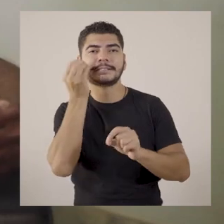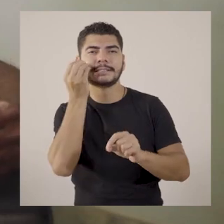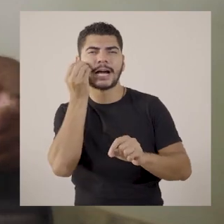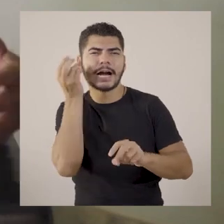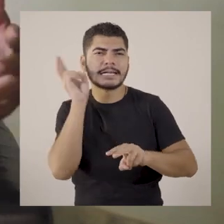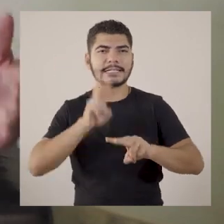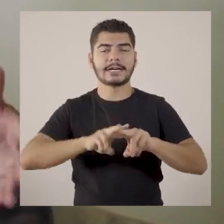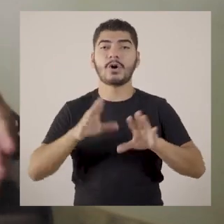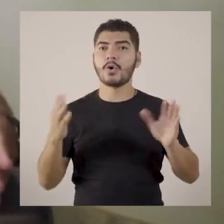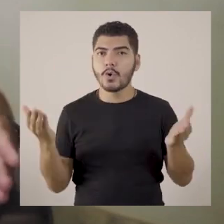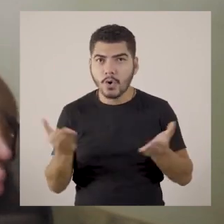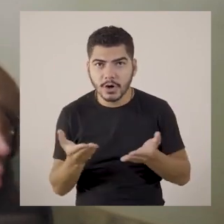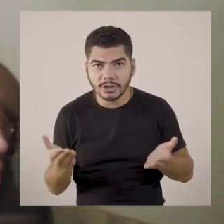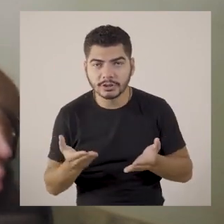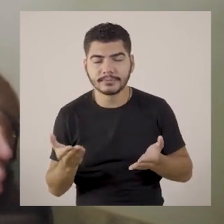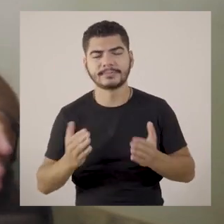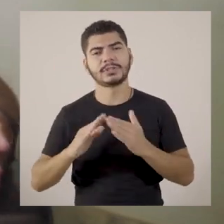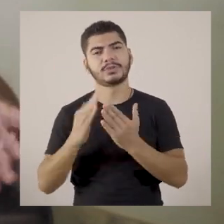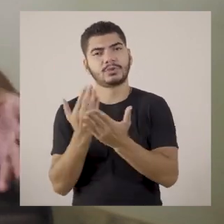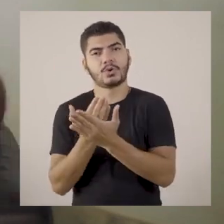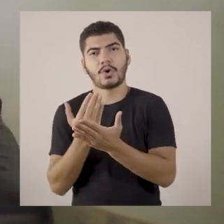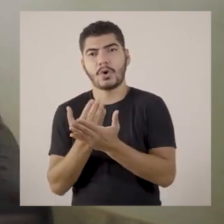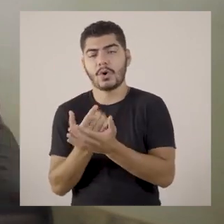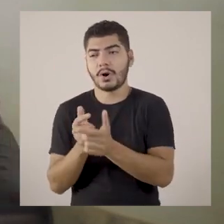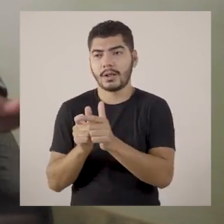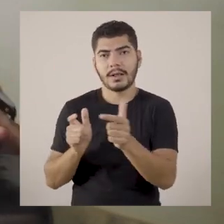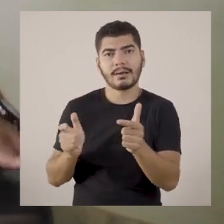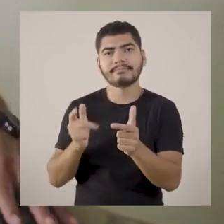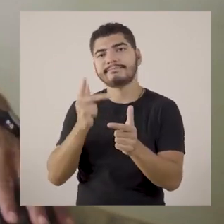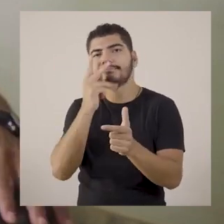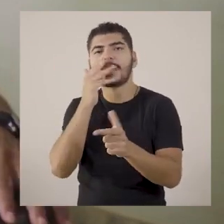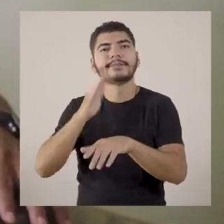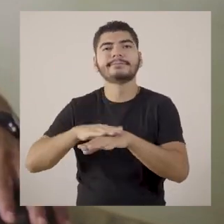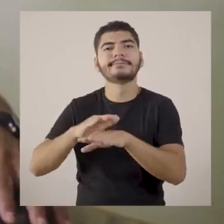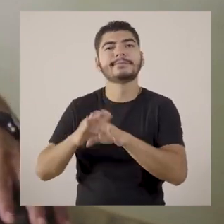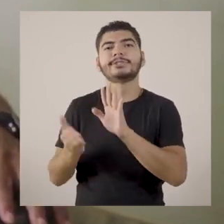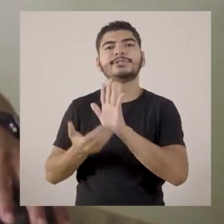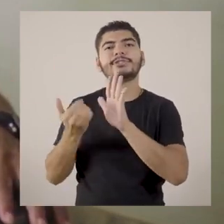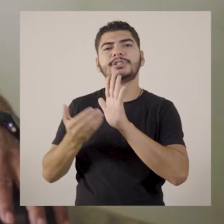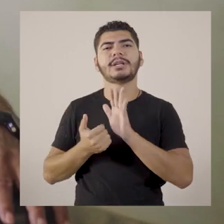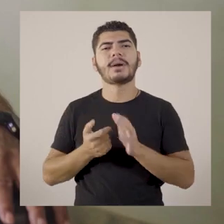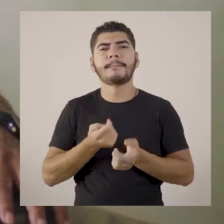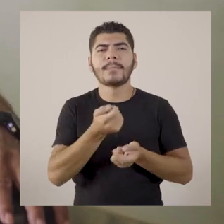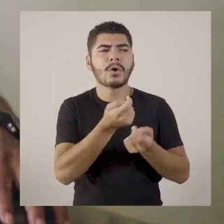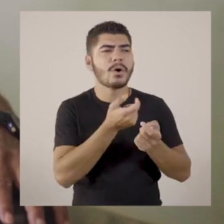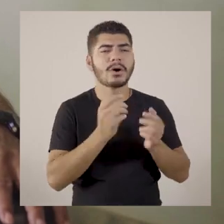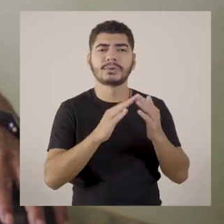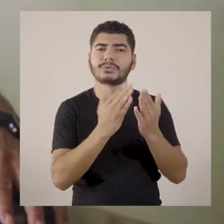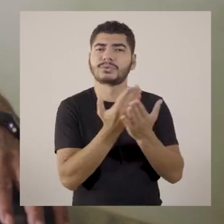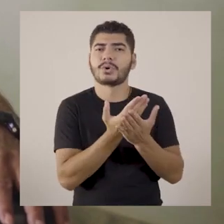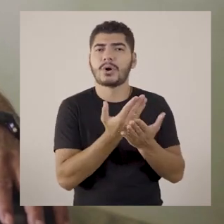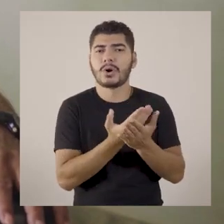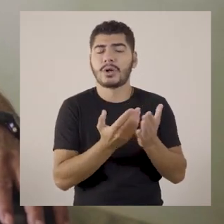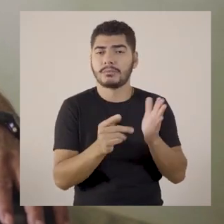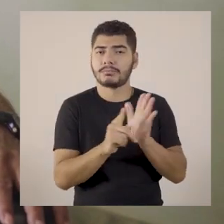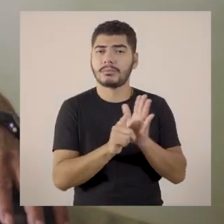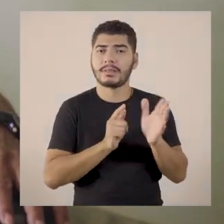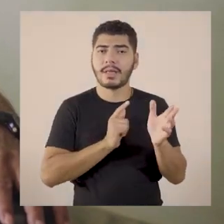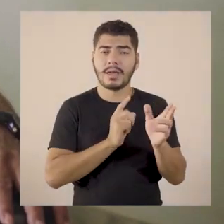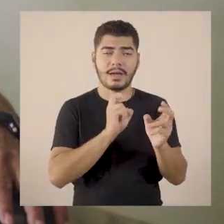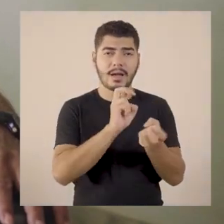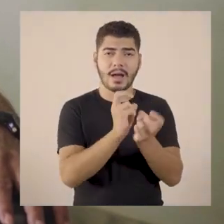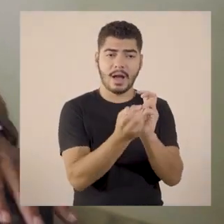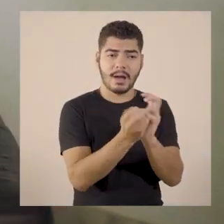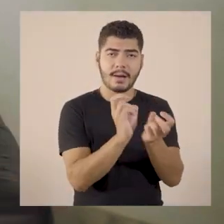queriam brecar todo jeito. E hoje praticamente as escolas estão tirando. Você pode notar que são poucas escolas que vê a